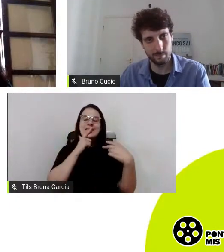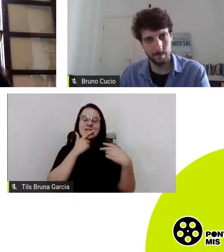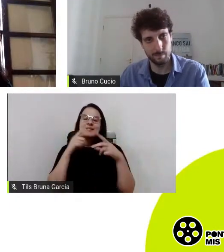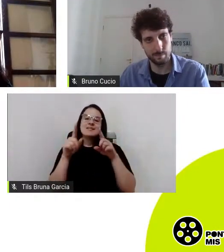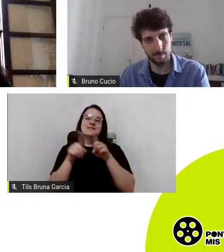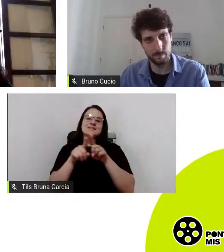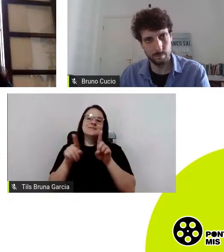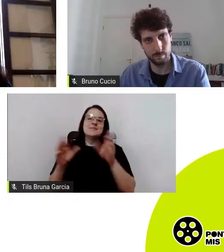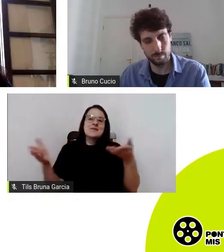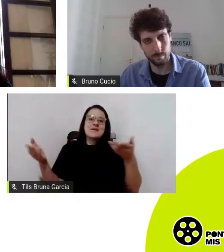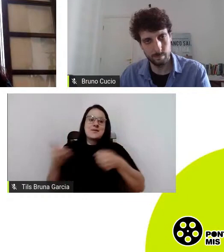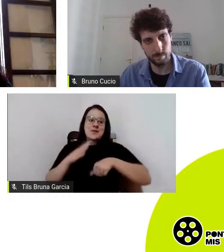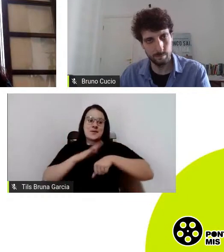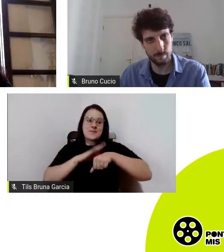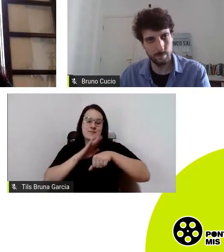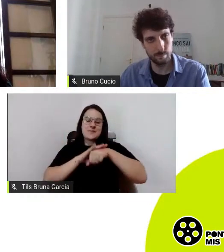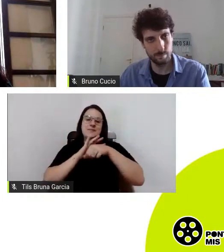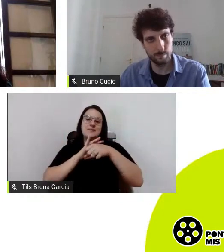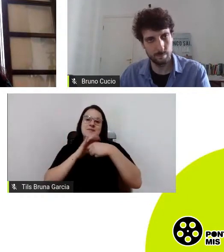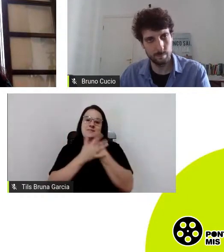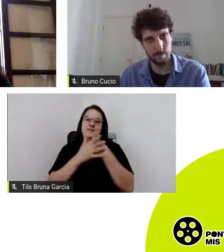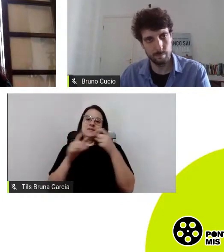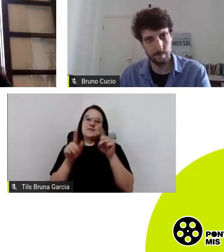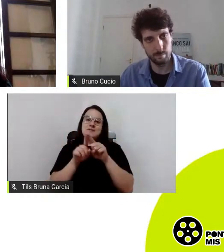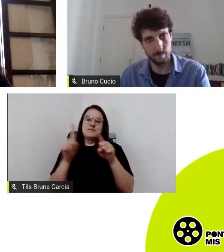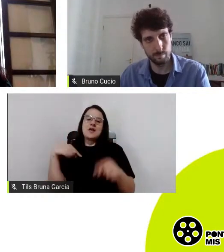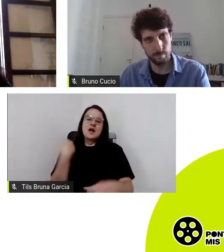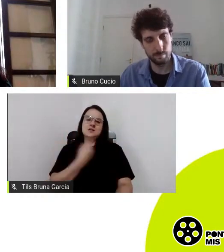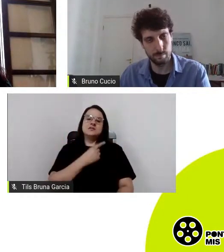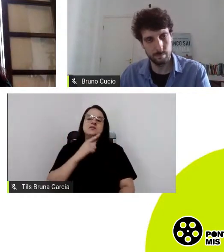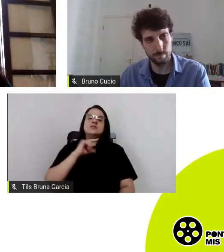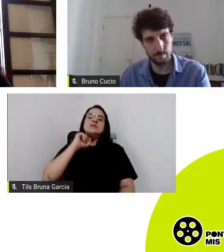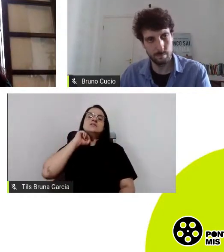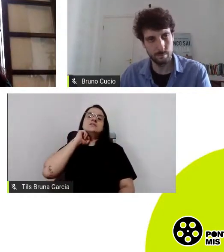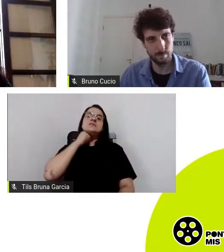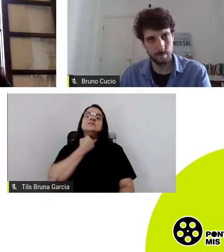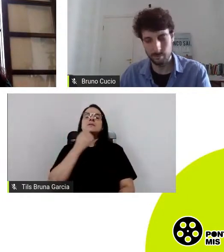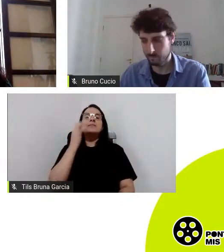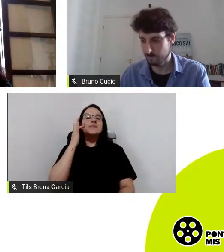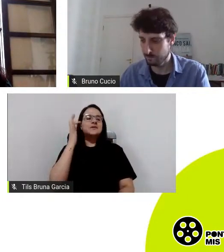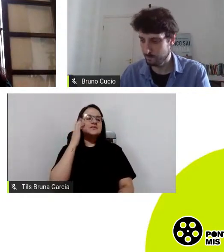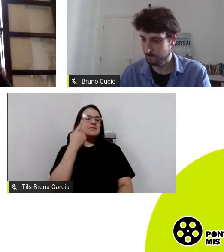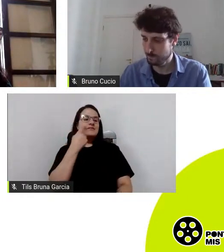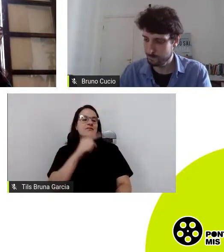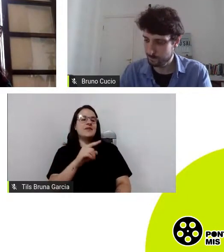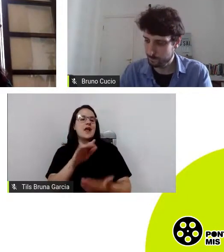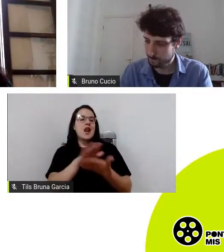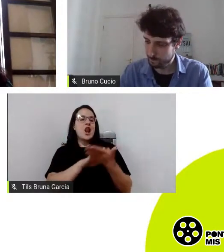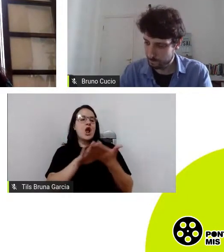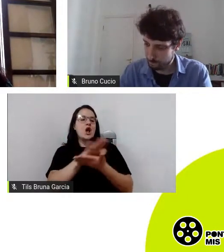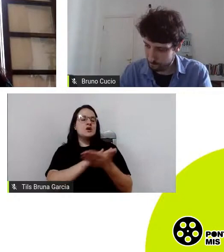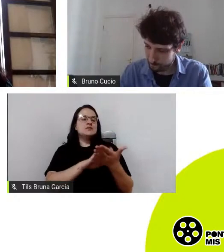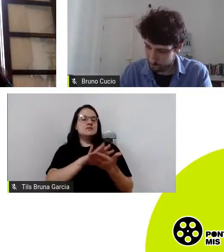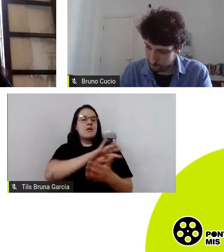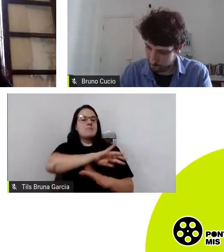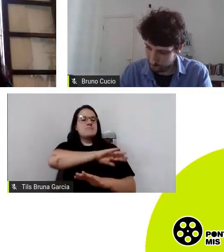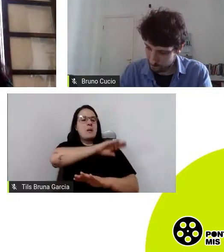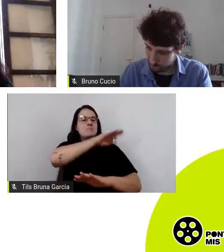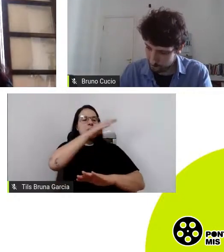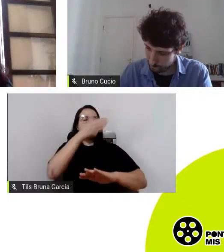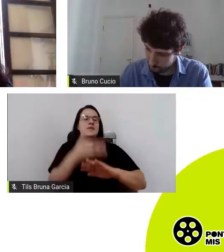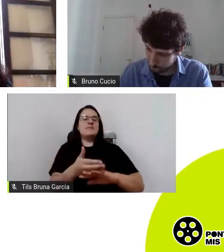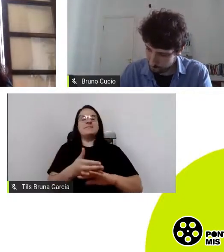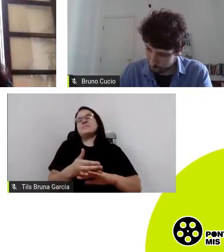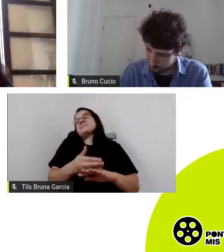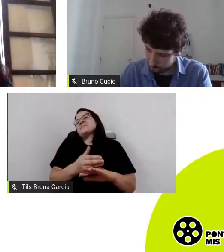nesse momento pandêmico, então não fique tão estressado quando a louça estiver assim transbordando na sua pia, vamos rir e vamos